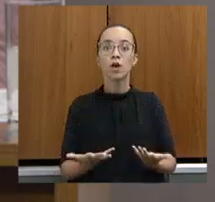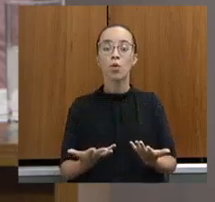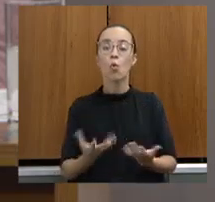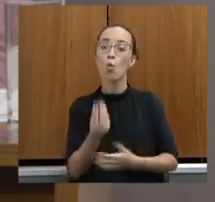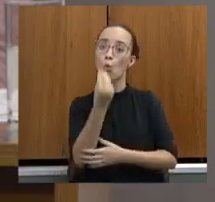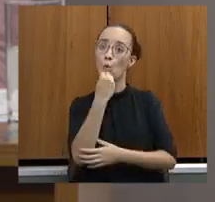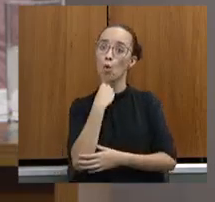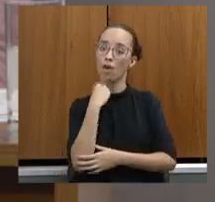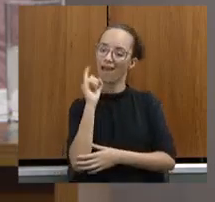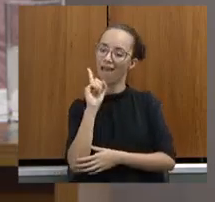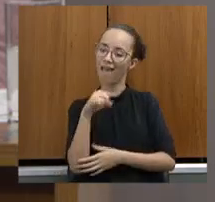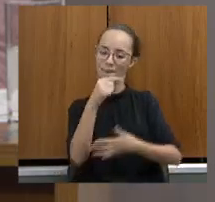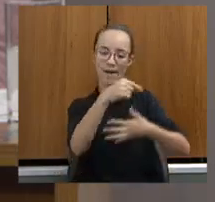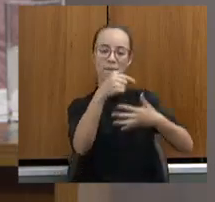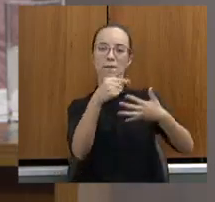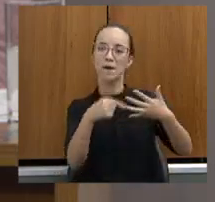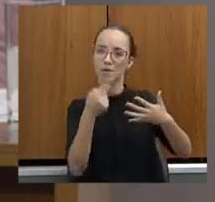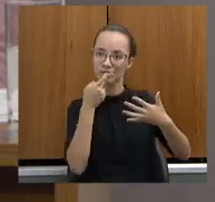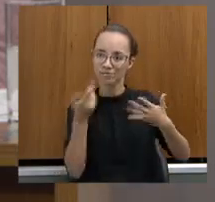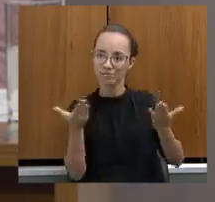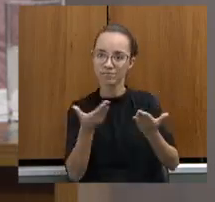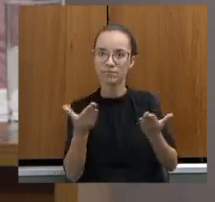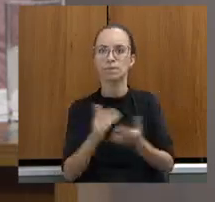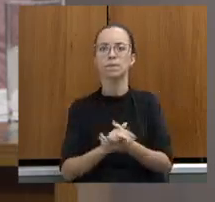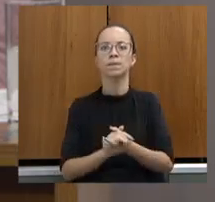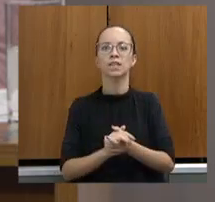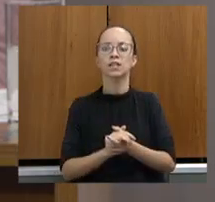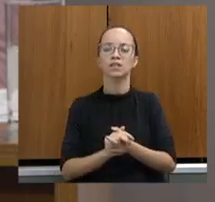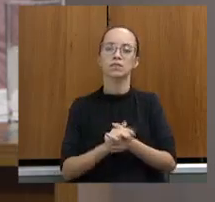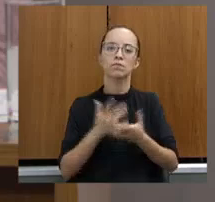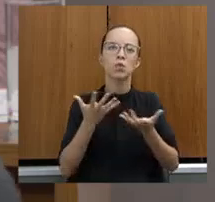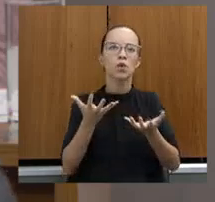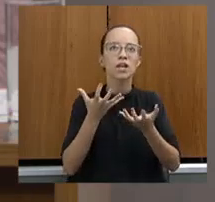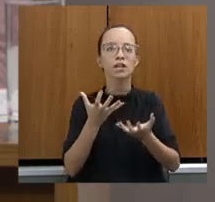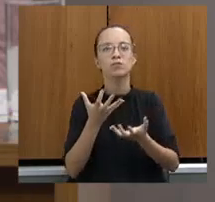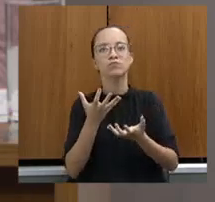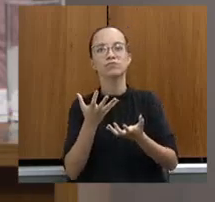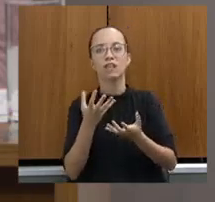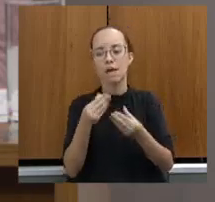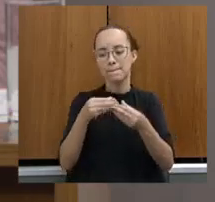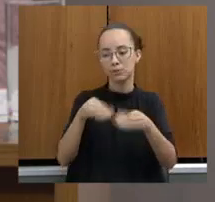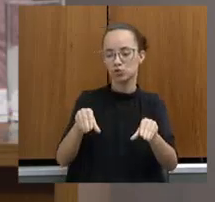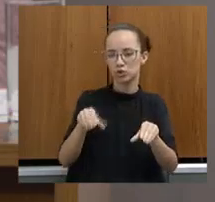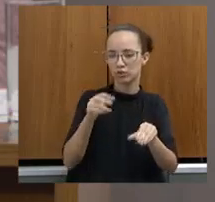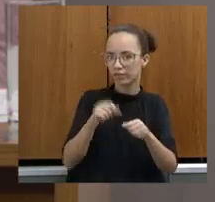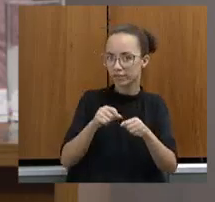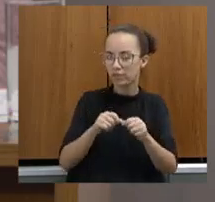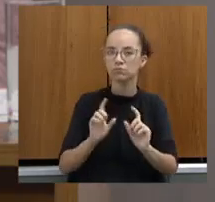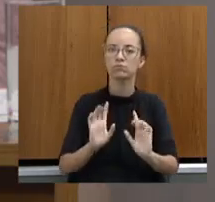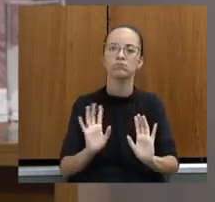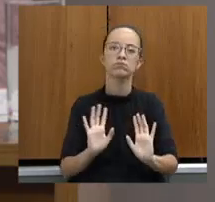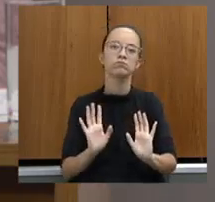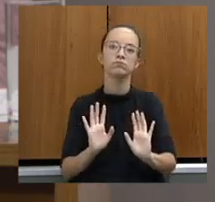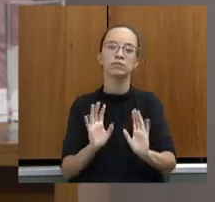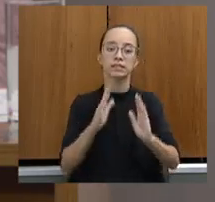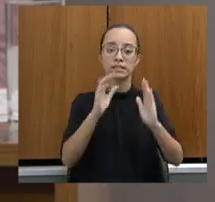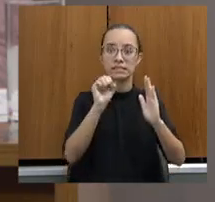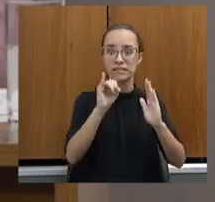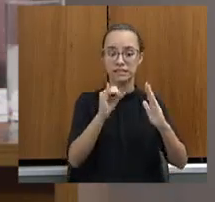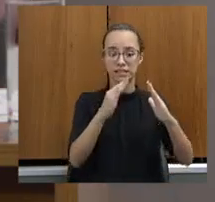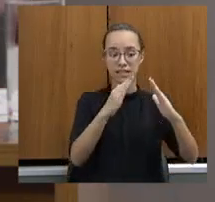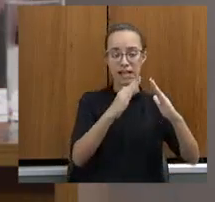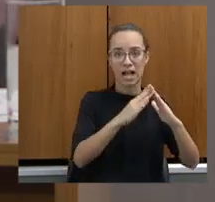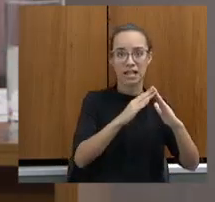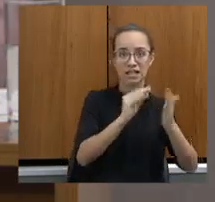lucro porém não adianta a gente querer fazer isso com prejuízo em casa que falta pão todo mundo